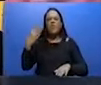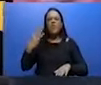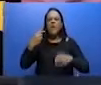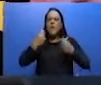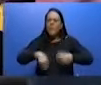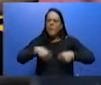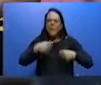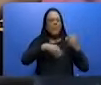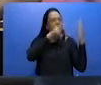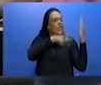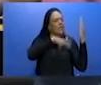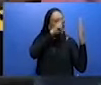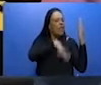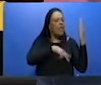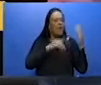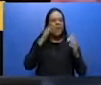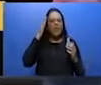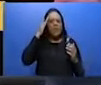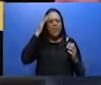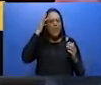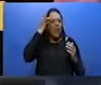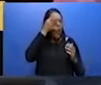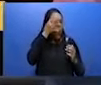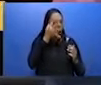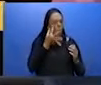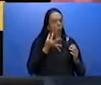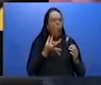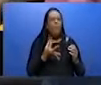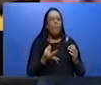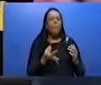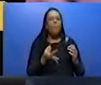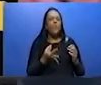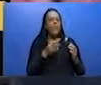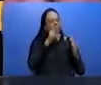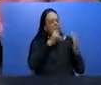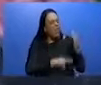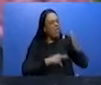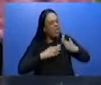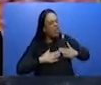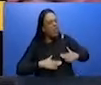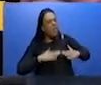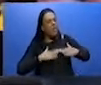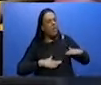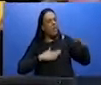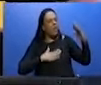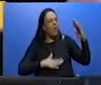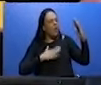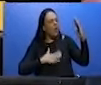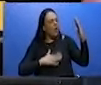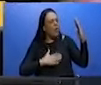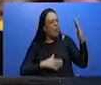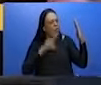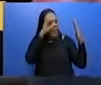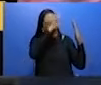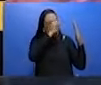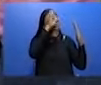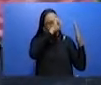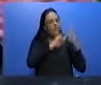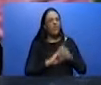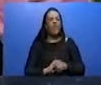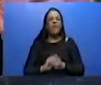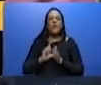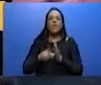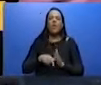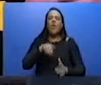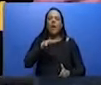que ler porque é uma interpretação. Então tem que ler o texto com calma, tá? E aqui tem um quadro que nós vamos